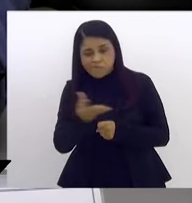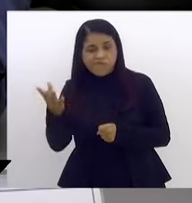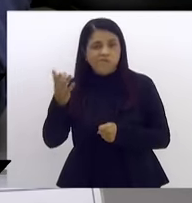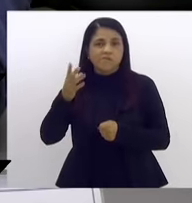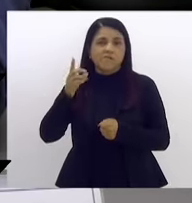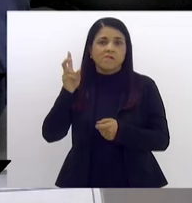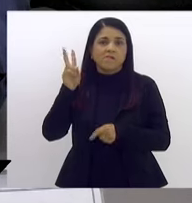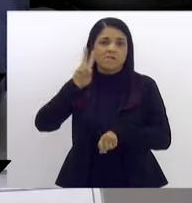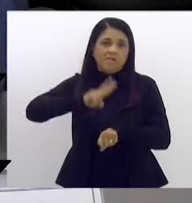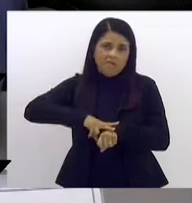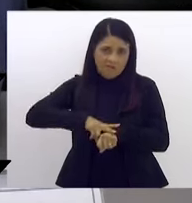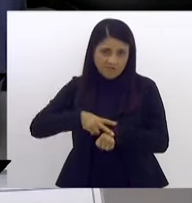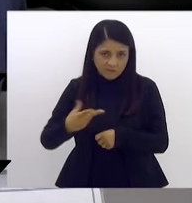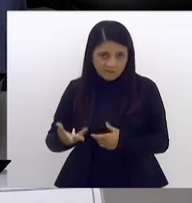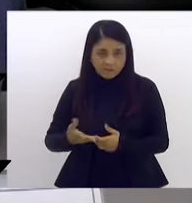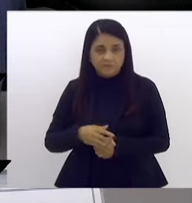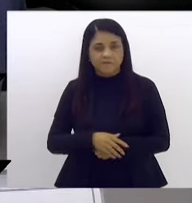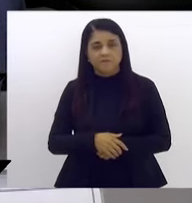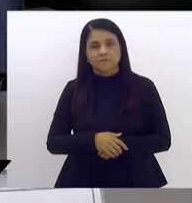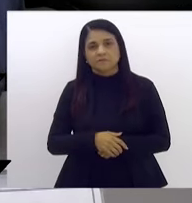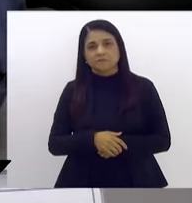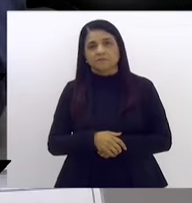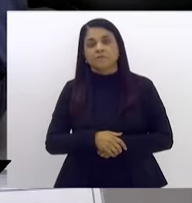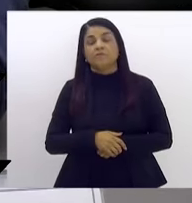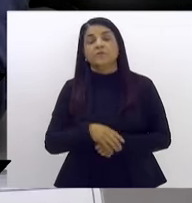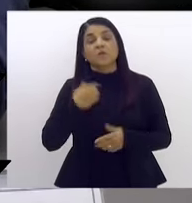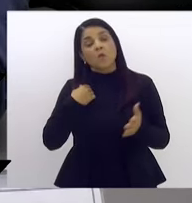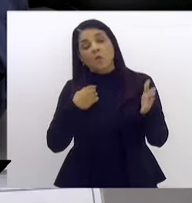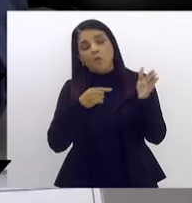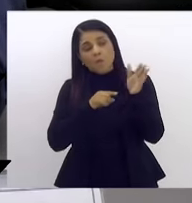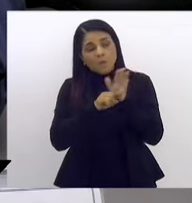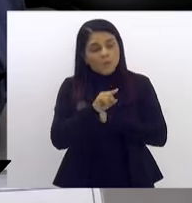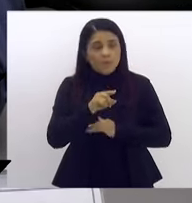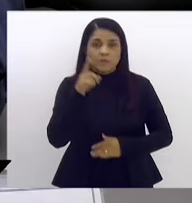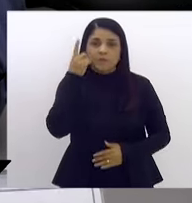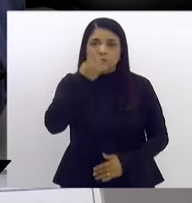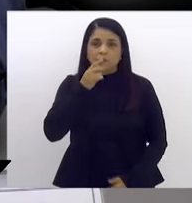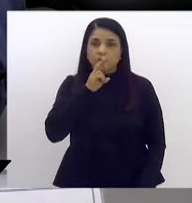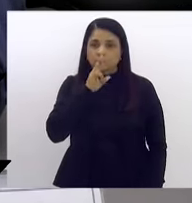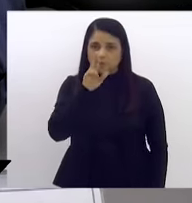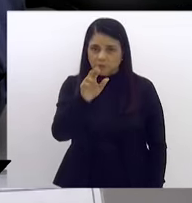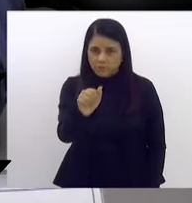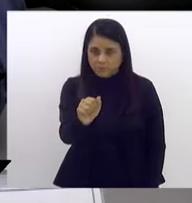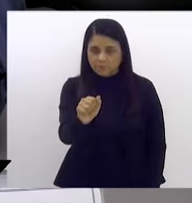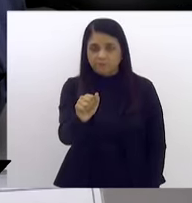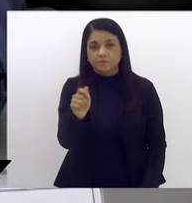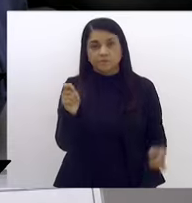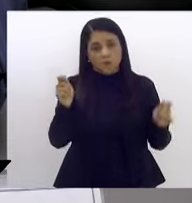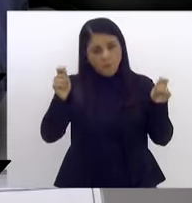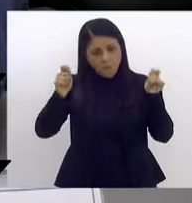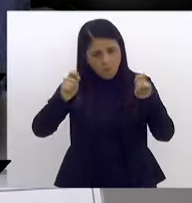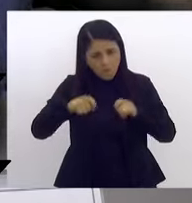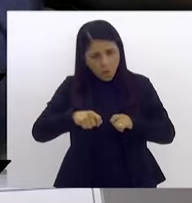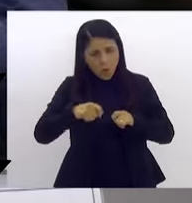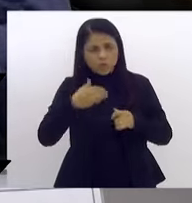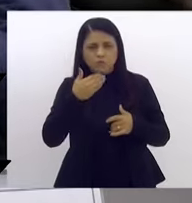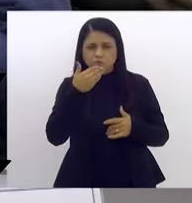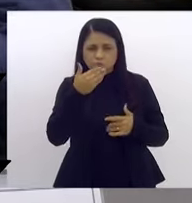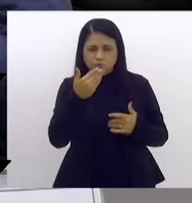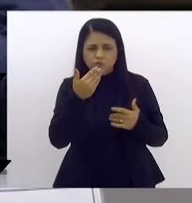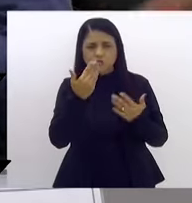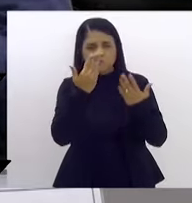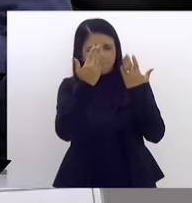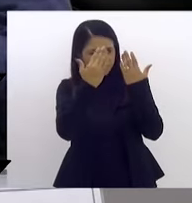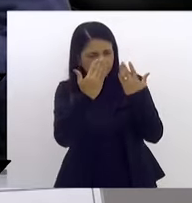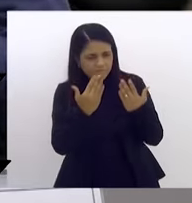eu eu pergunto Deputado eh amorm eu eu posso eu posso pedir vista por uma sessão para